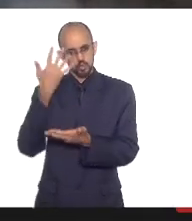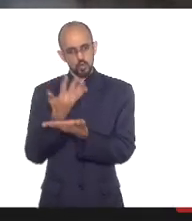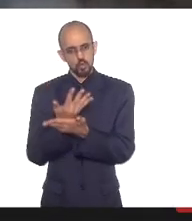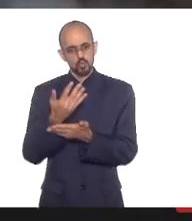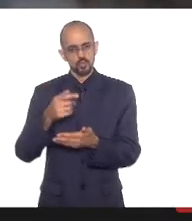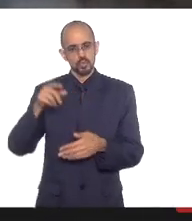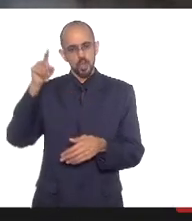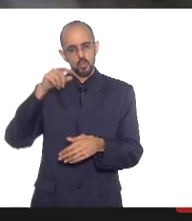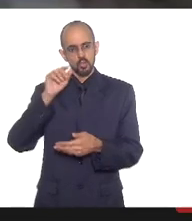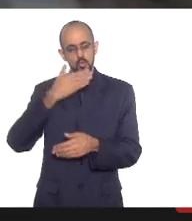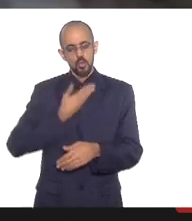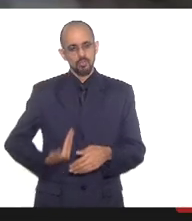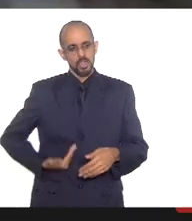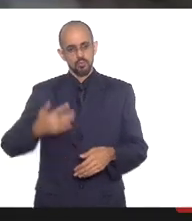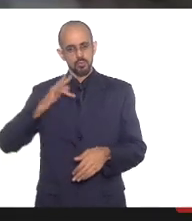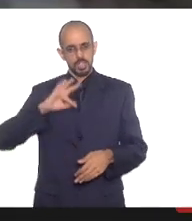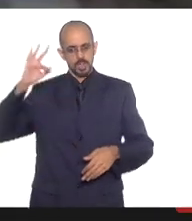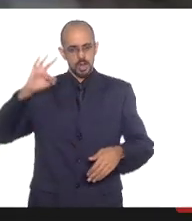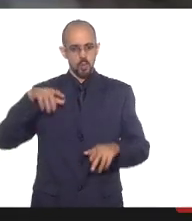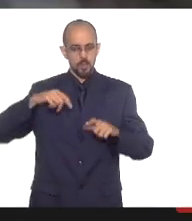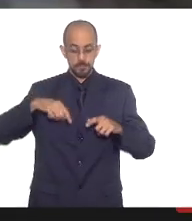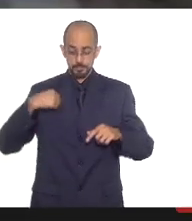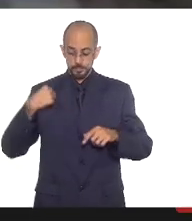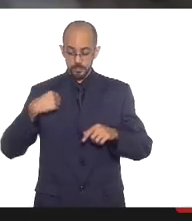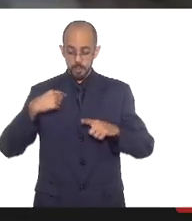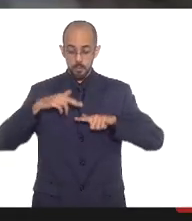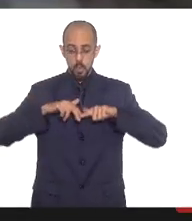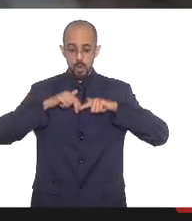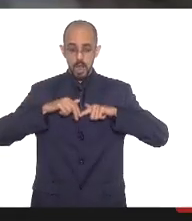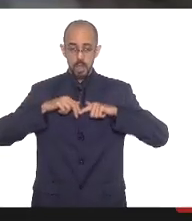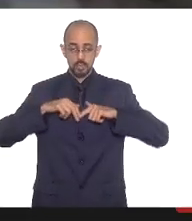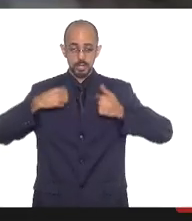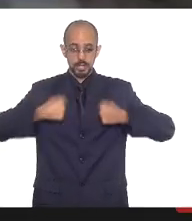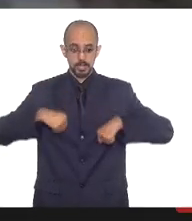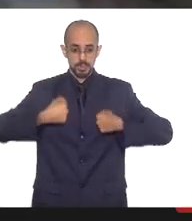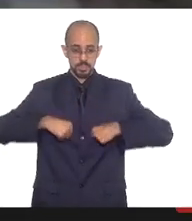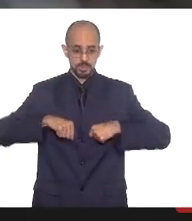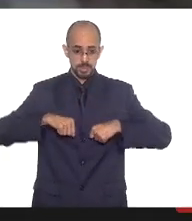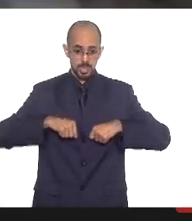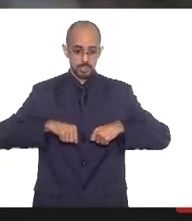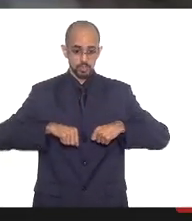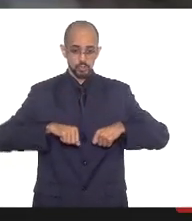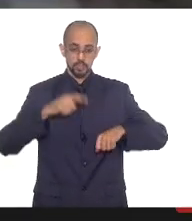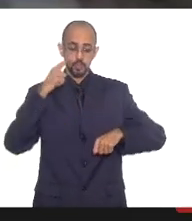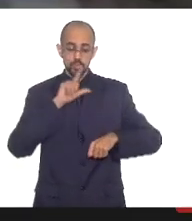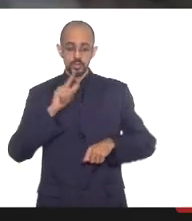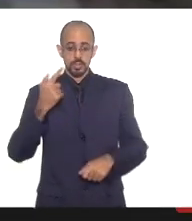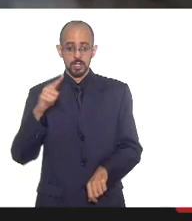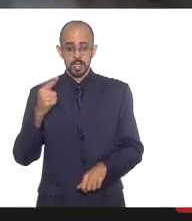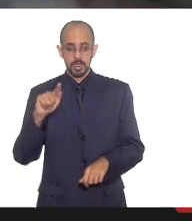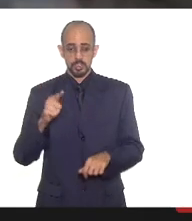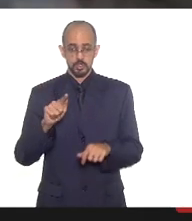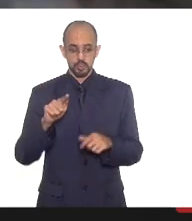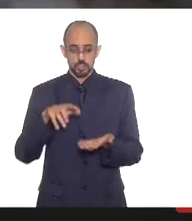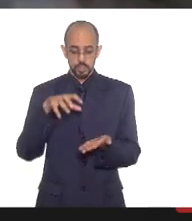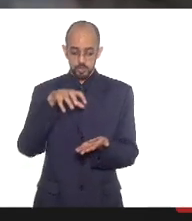biológica até por conta da necessidade da gente garantir o segmento de prioridade é